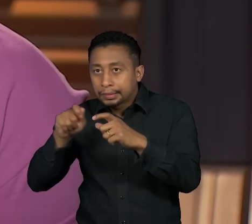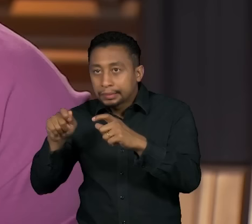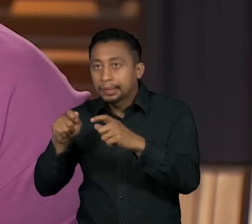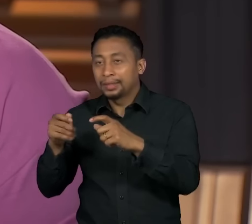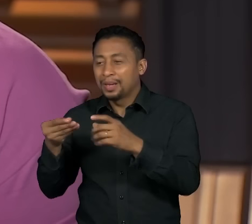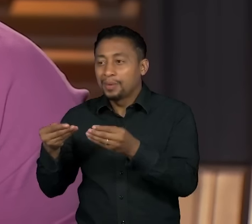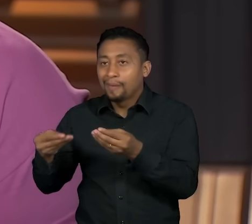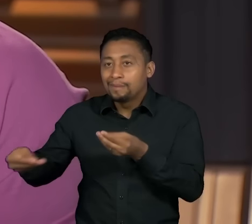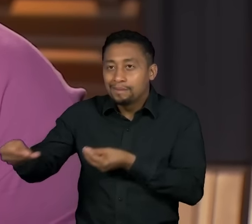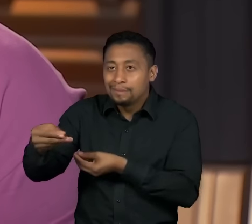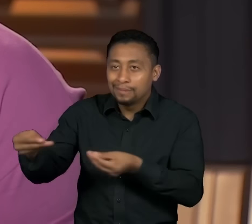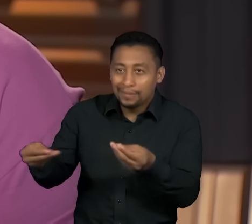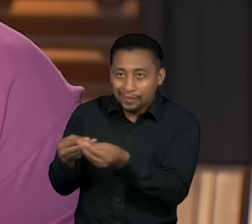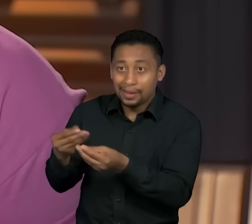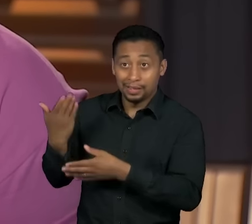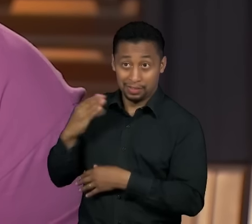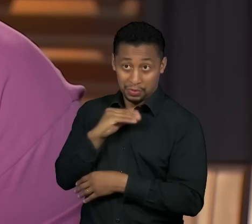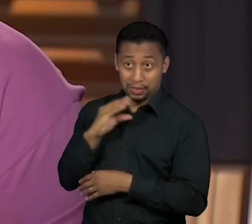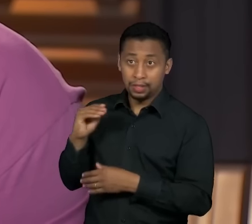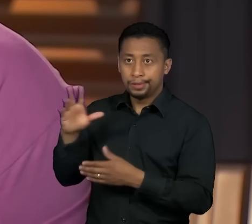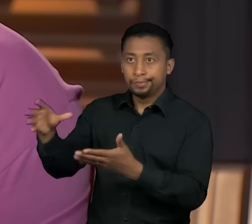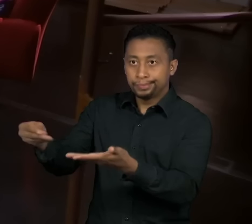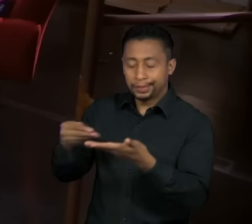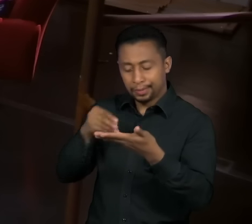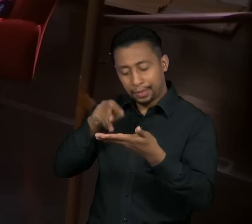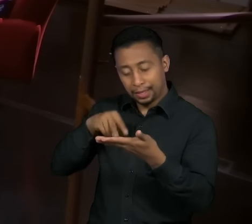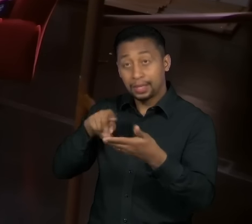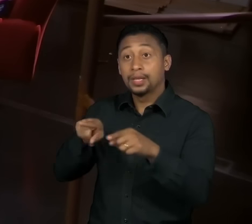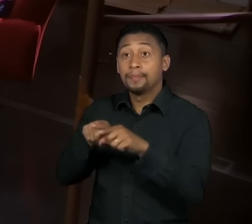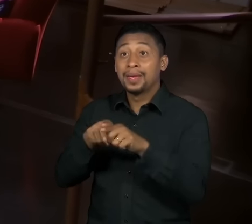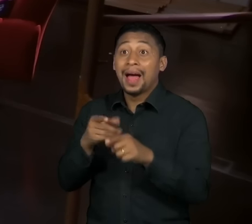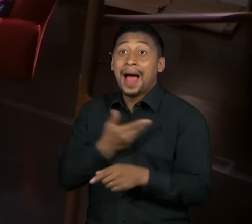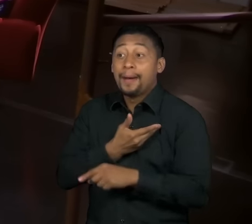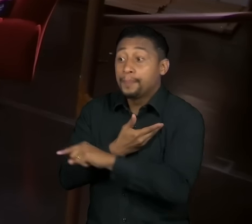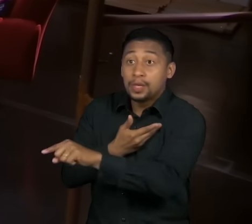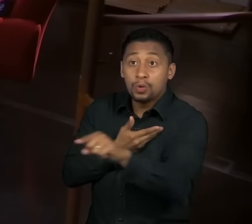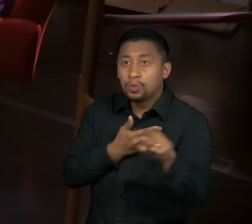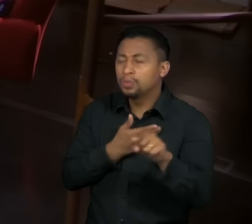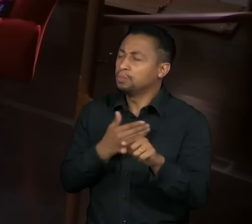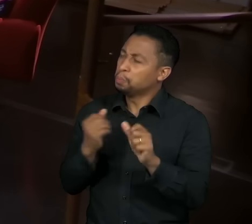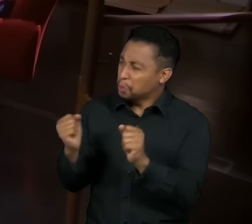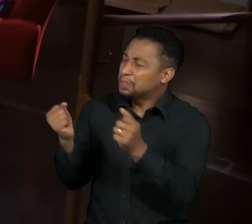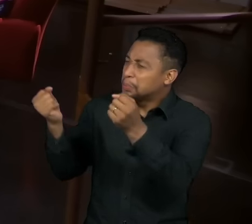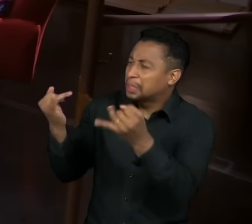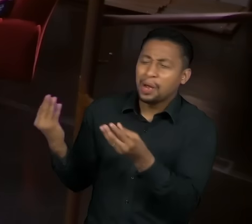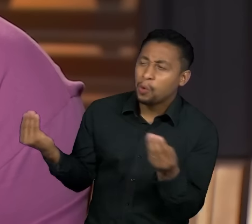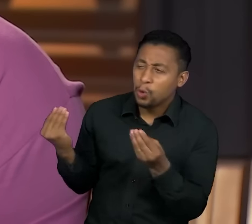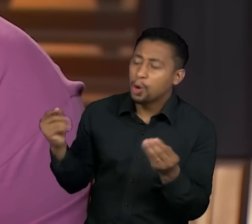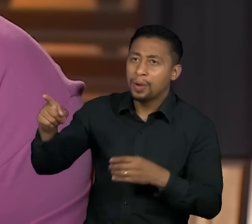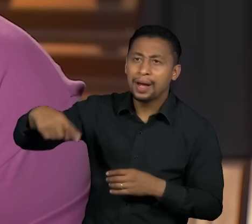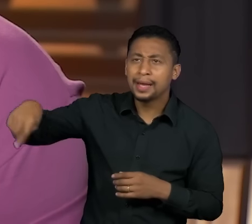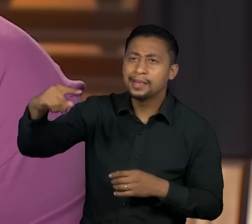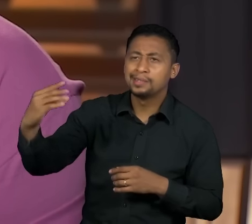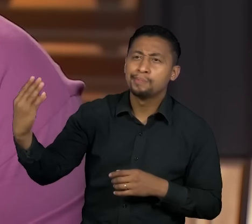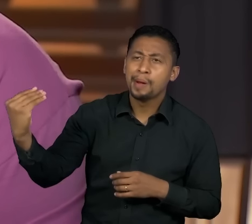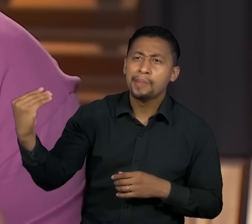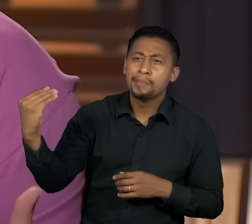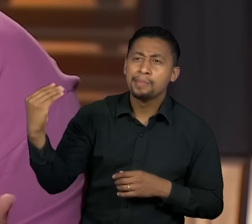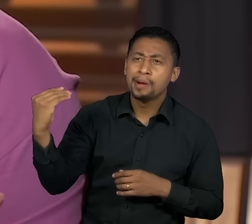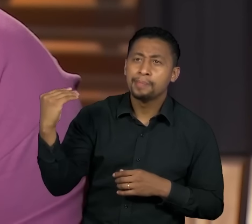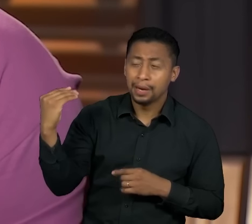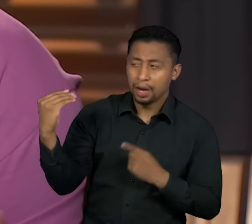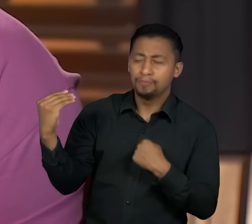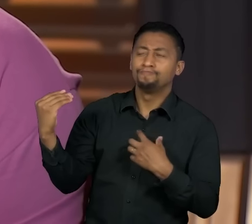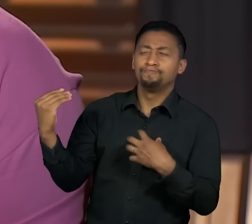para ler, para pegar o jeito de falar. Sim. E nisso vinha muita memória, muita lembrança. Eu sou uma